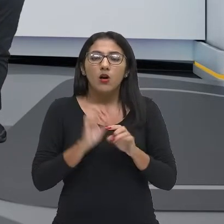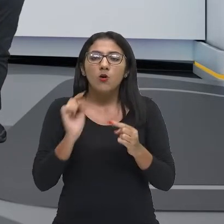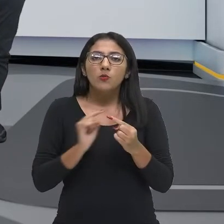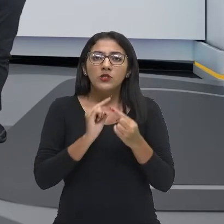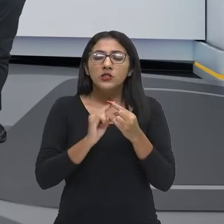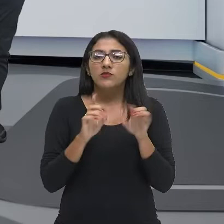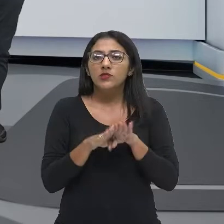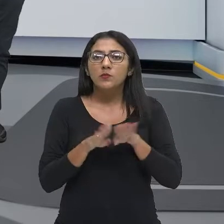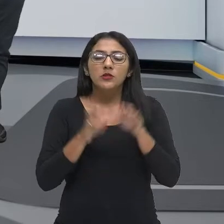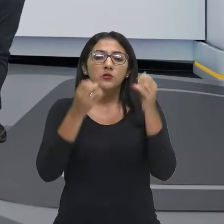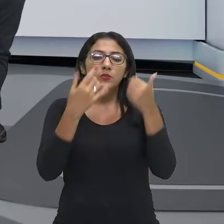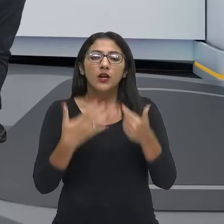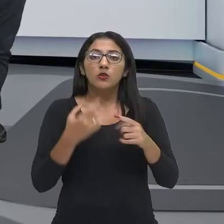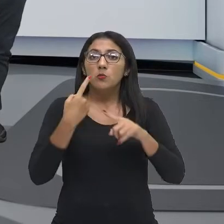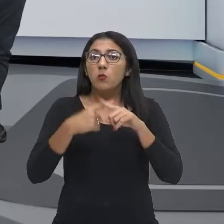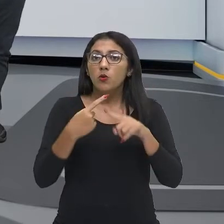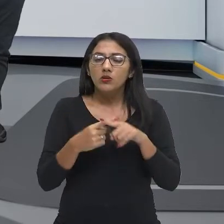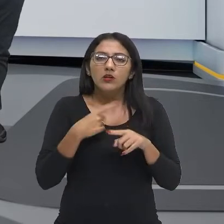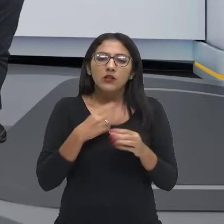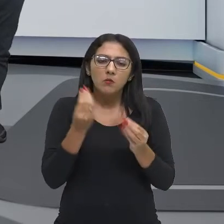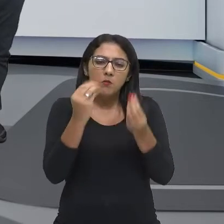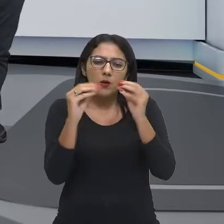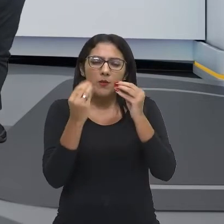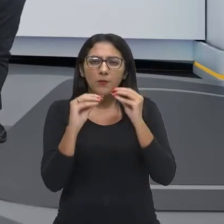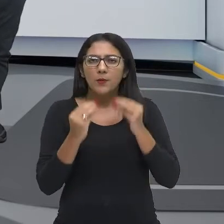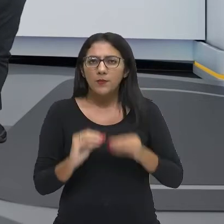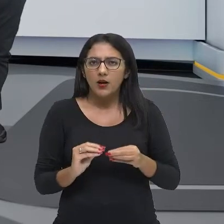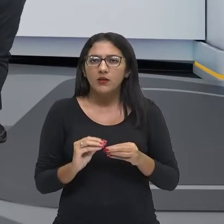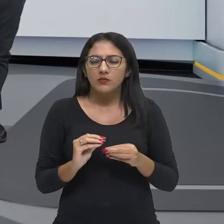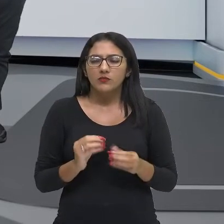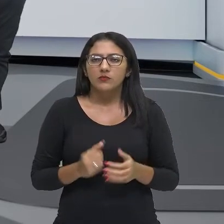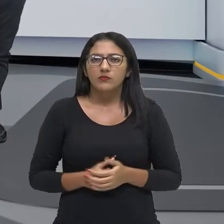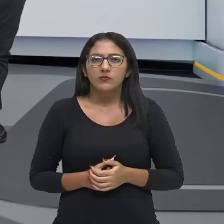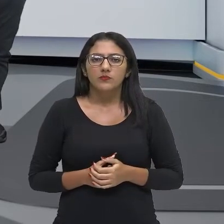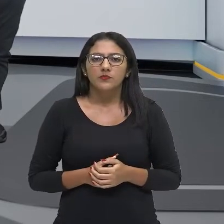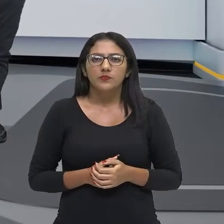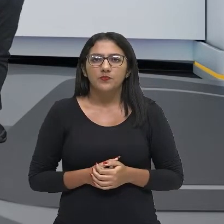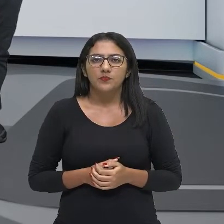estar encaminhando esses anexos aos seus destinatários.